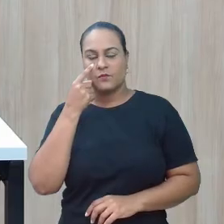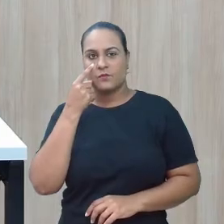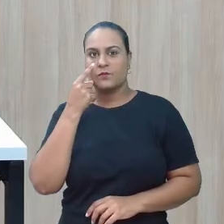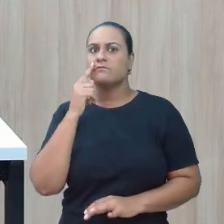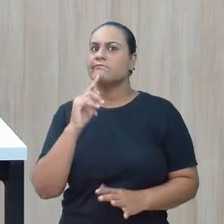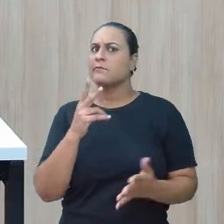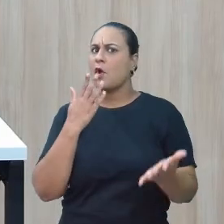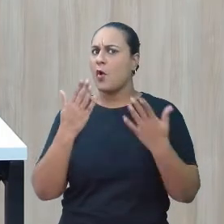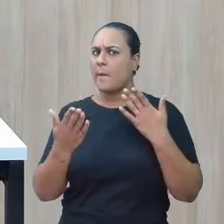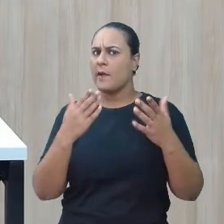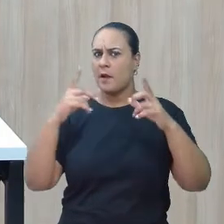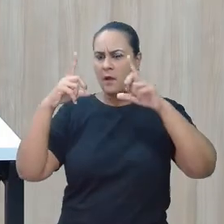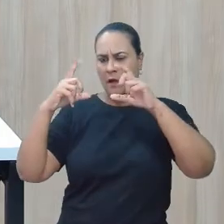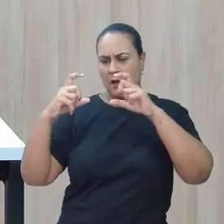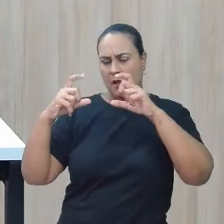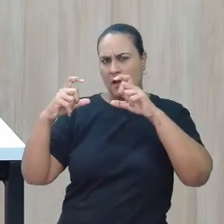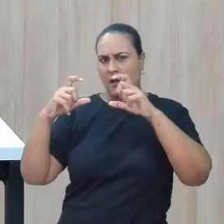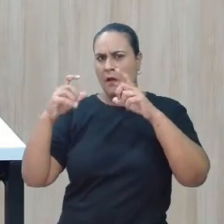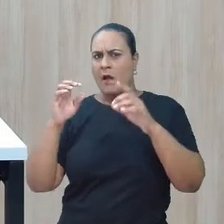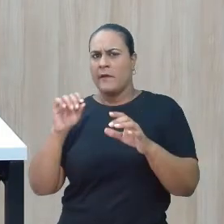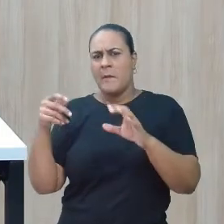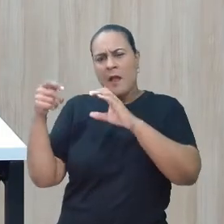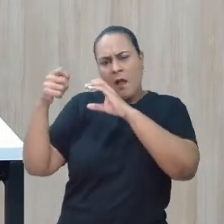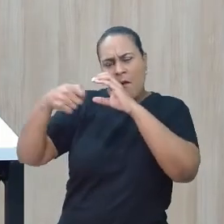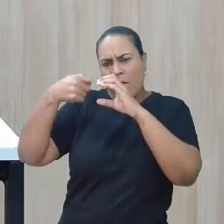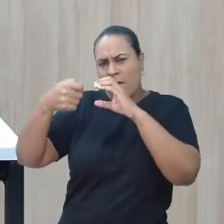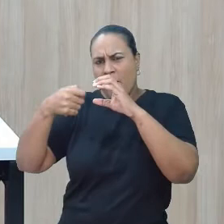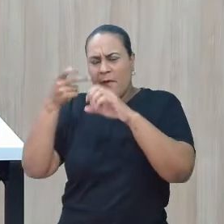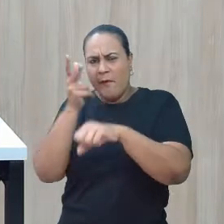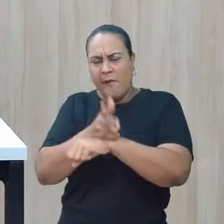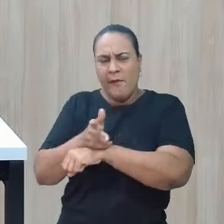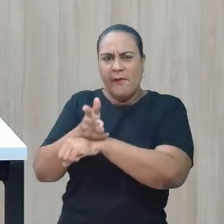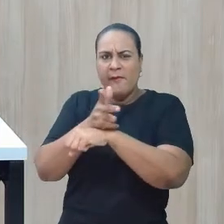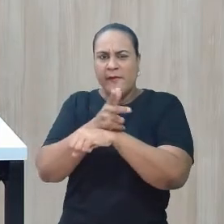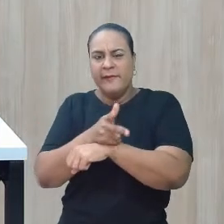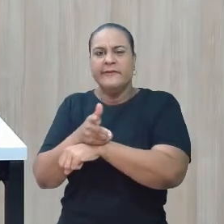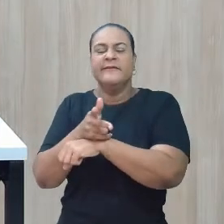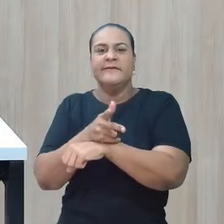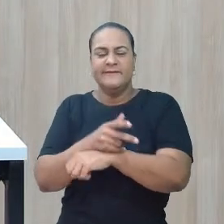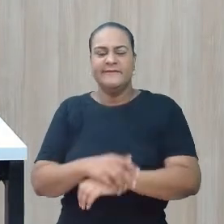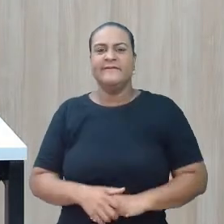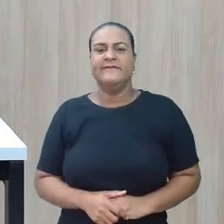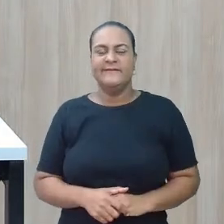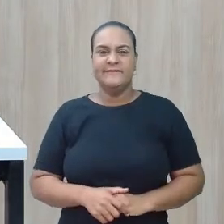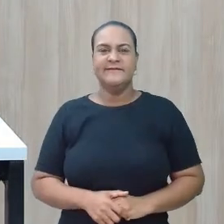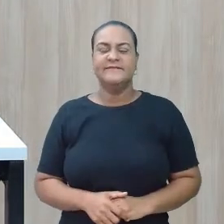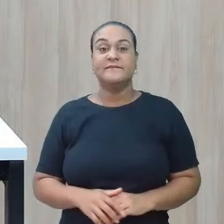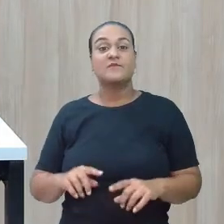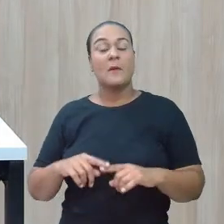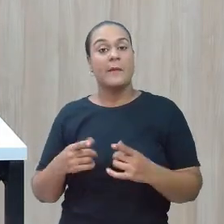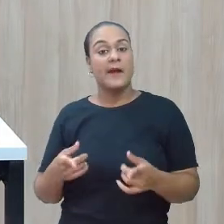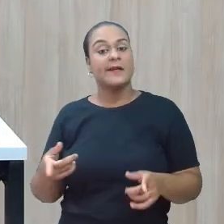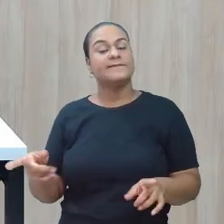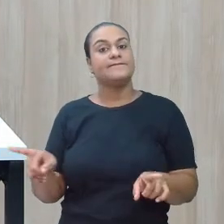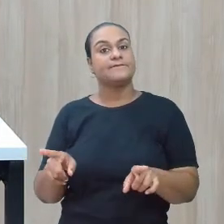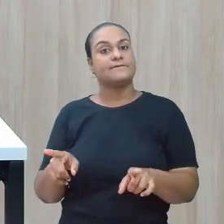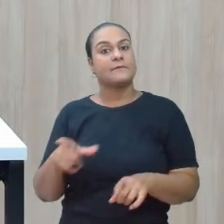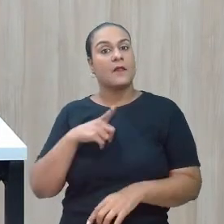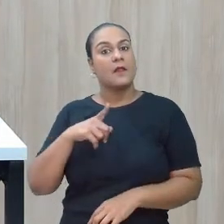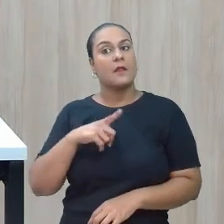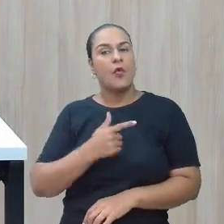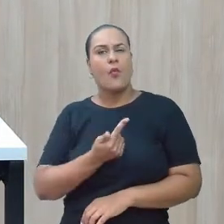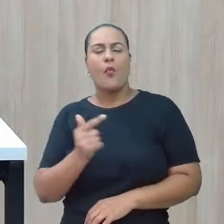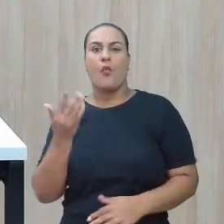câmera, né? A questão aí de uma filmagem onde a gente consegue mexer para um lado e para o outro. Mas eu ainda tenho uma outra